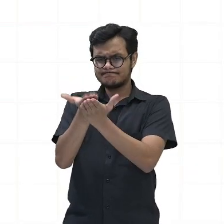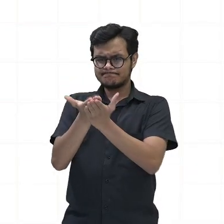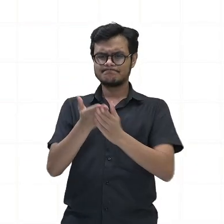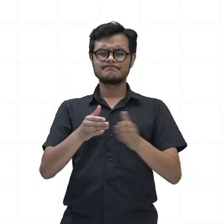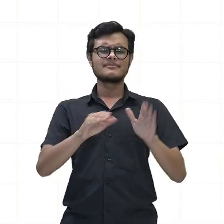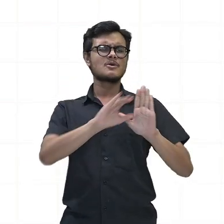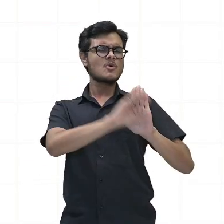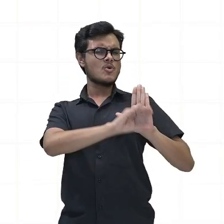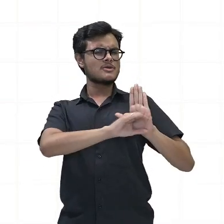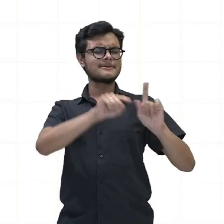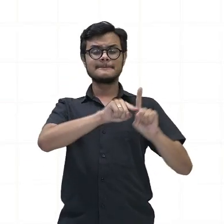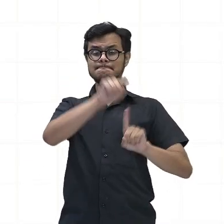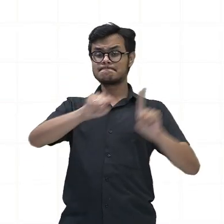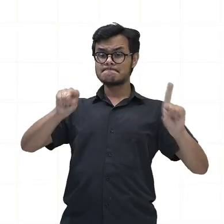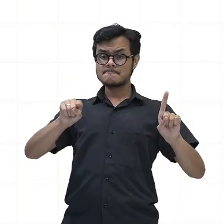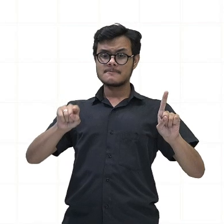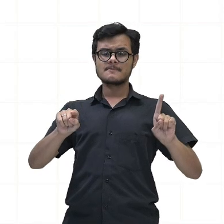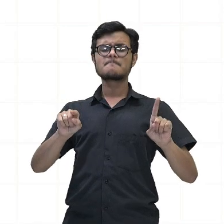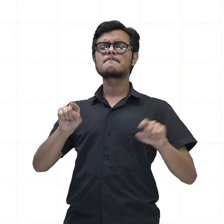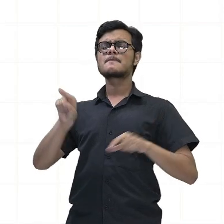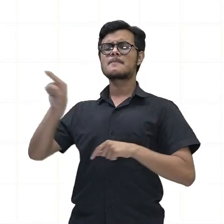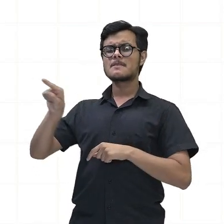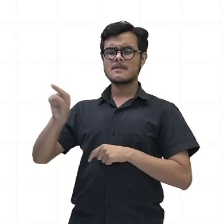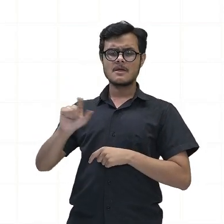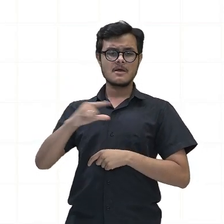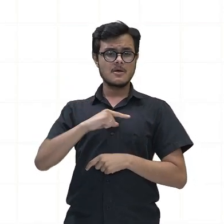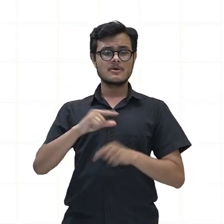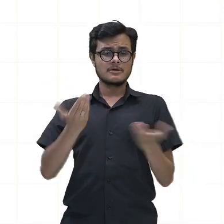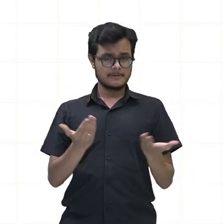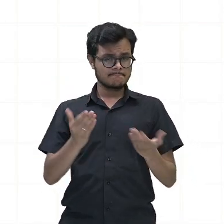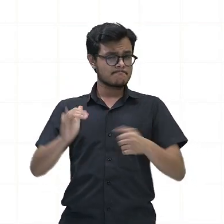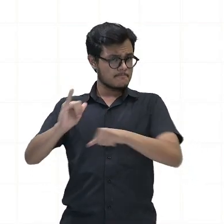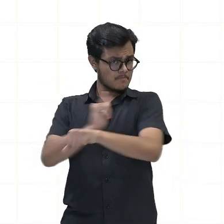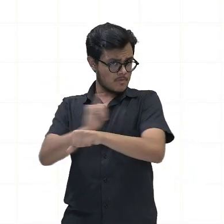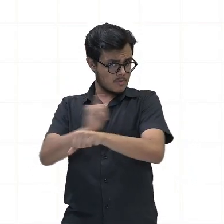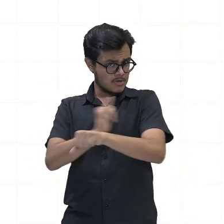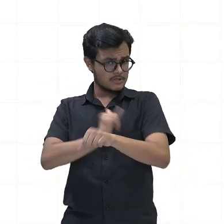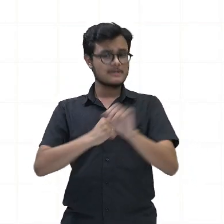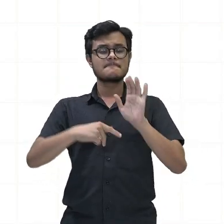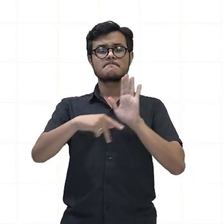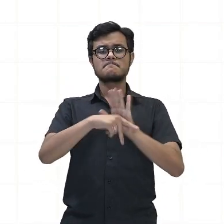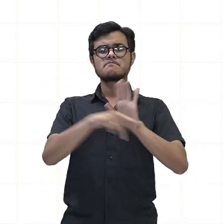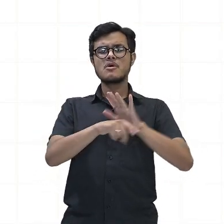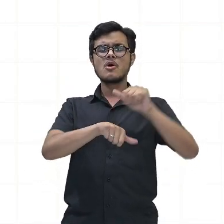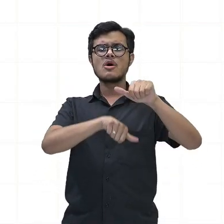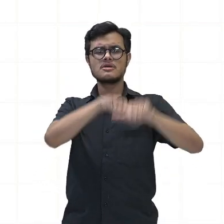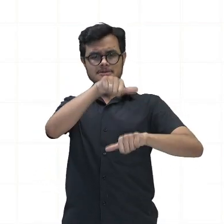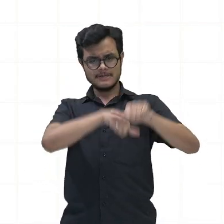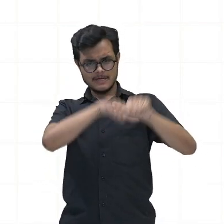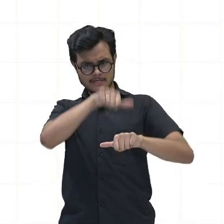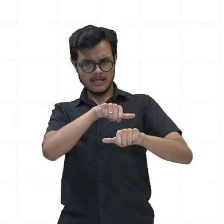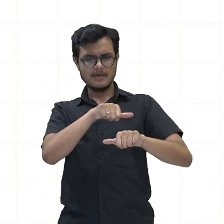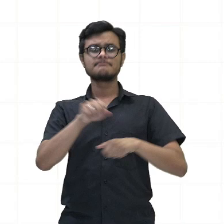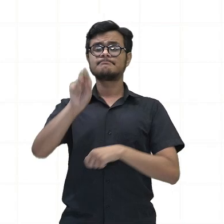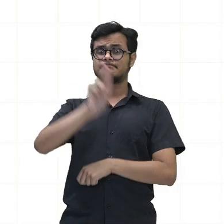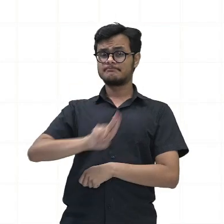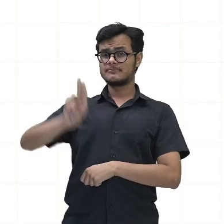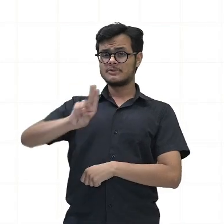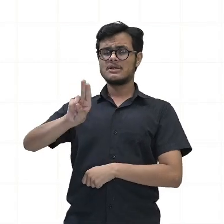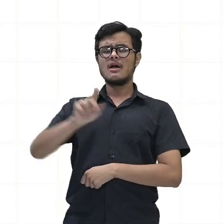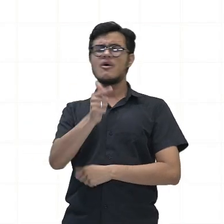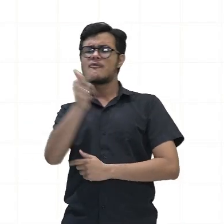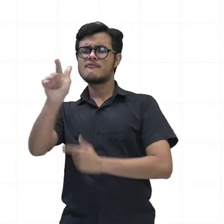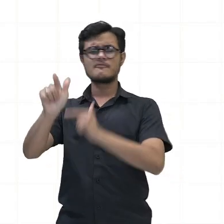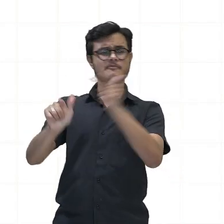verificar. Os gráficos aí, olha, eles são ferramentas, tá bom? Onde a gente vai utilizar, né? Com vários objetivos.